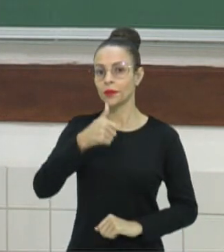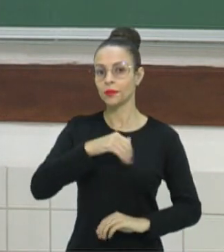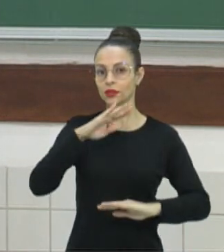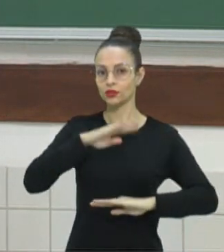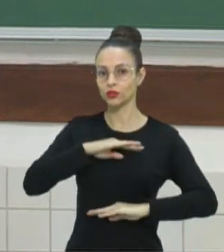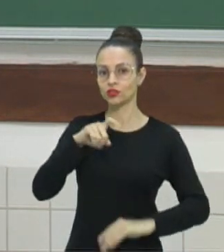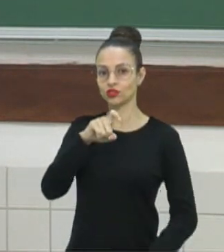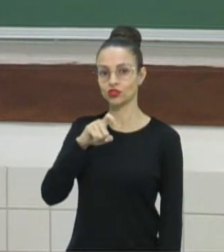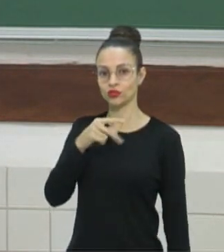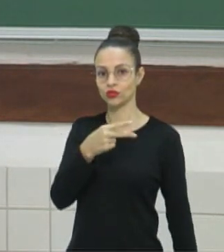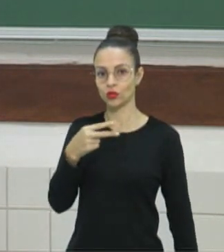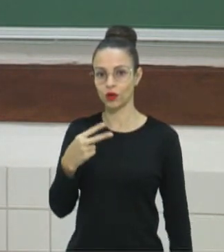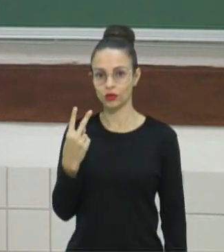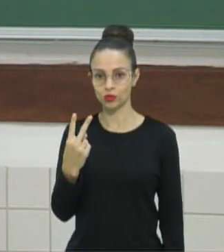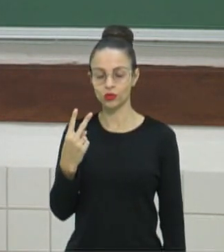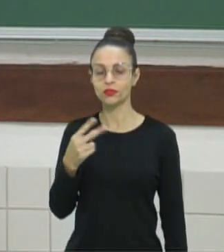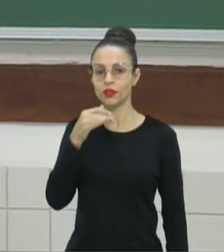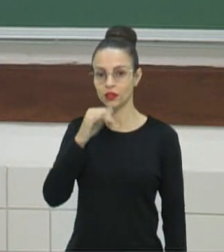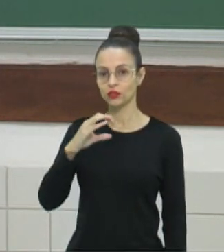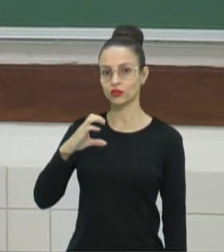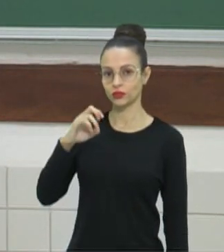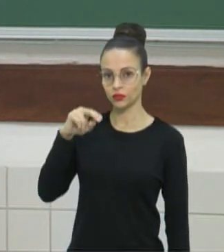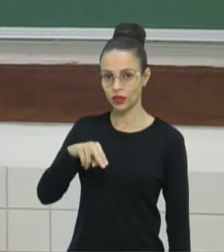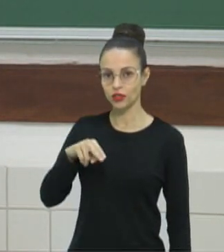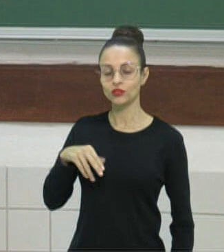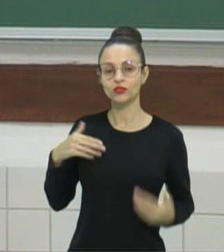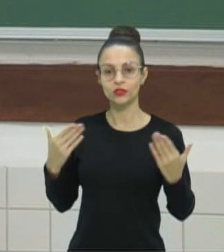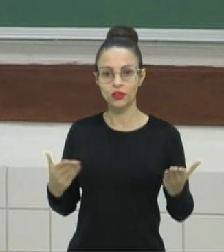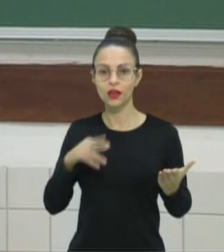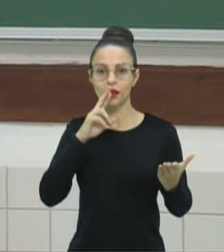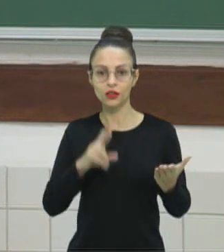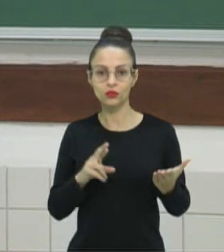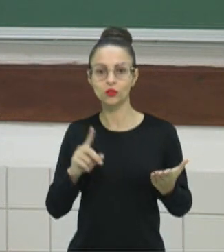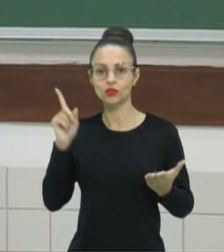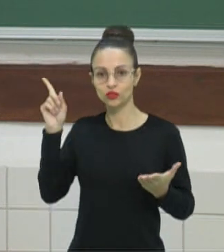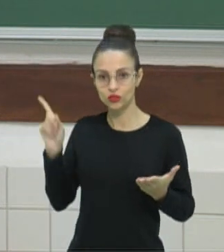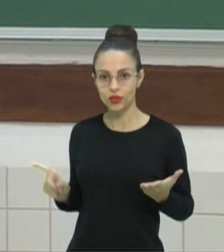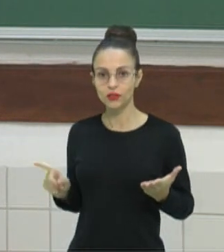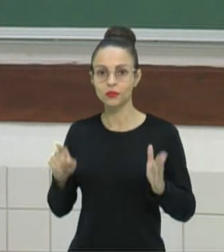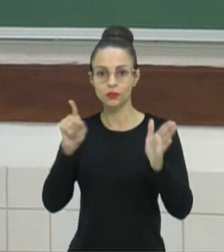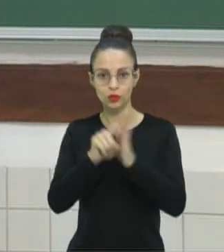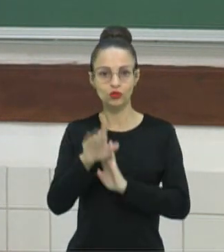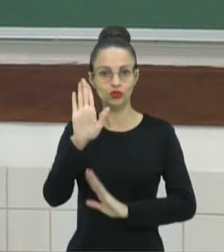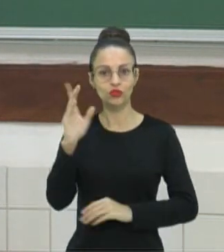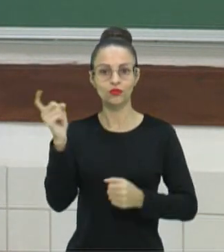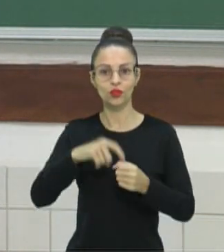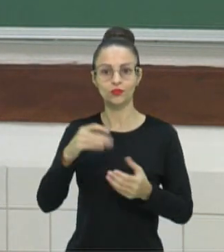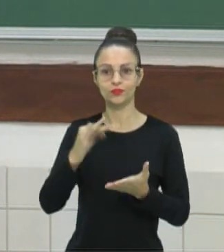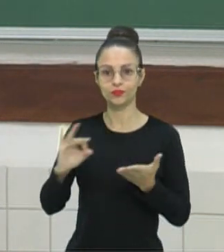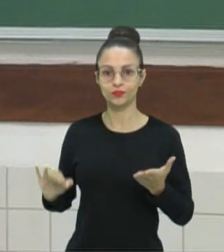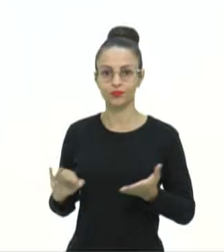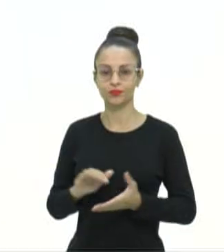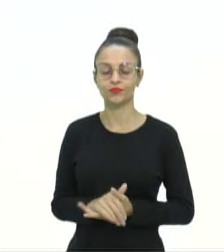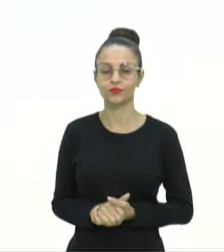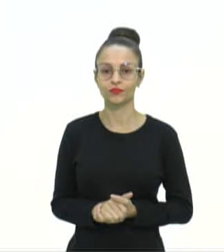do x igual a 2, né, que é a energia cinética que forneceu, responda as três questões aí e daqui a pouco a gente volta aqui.